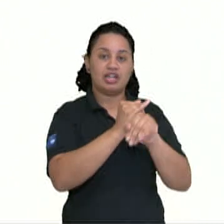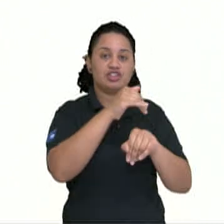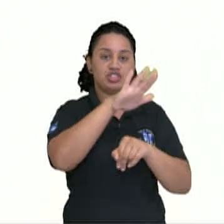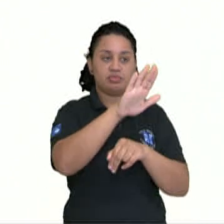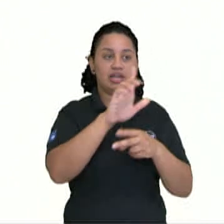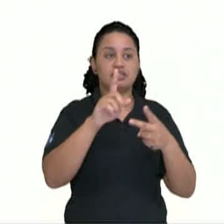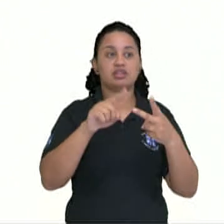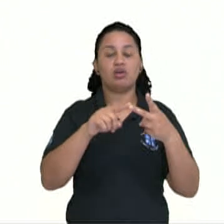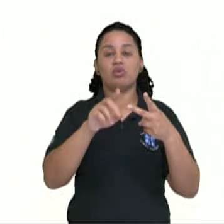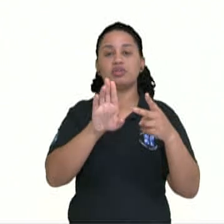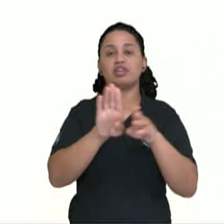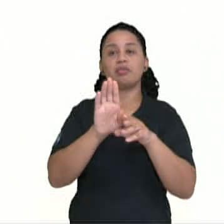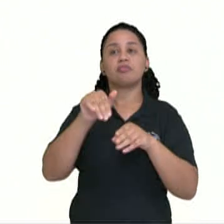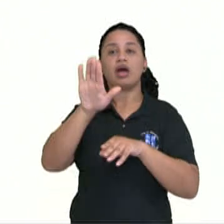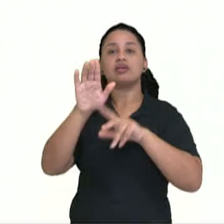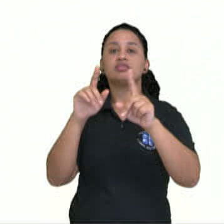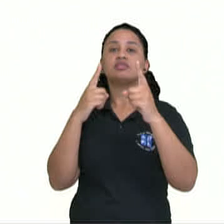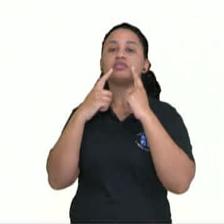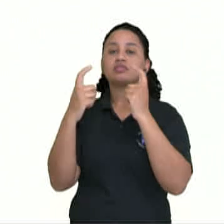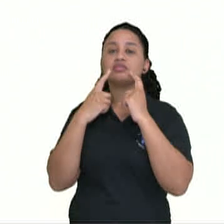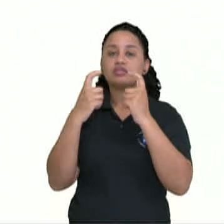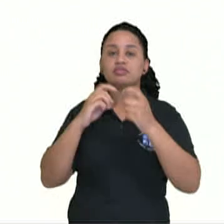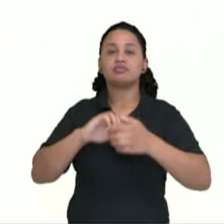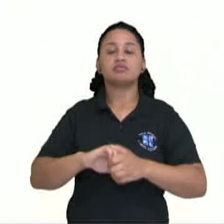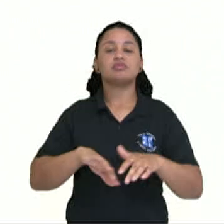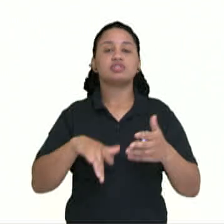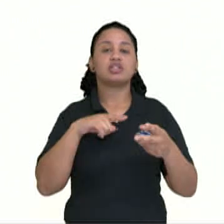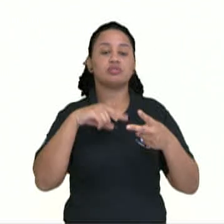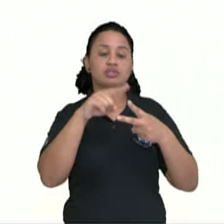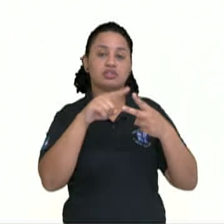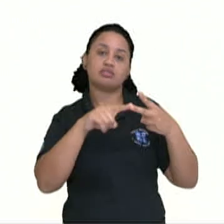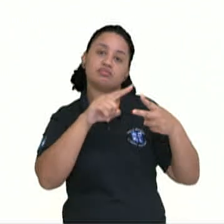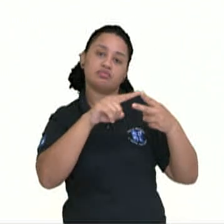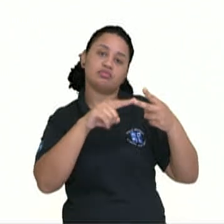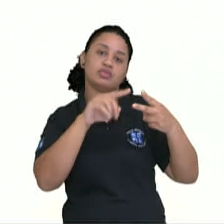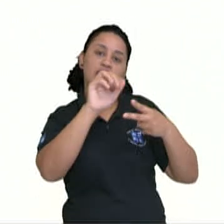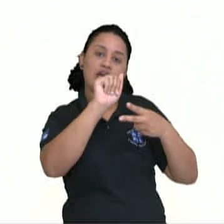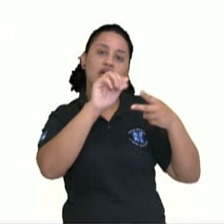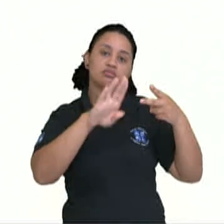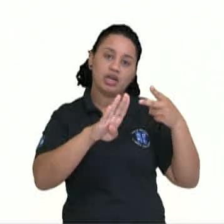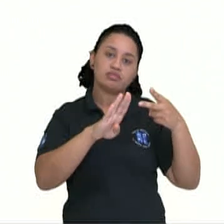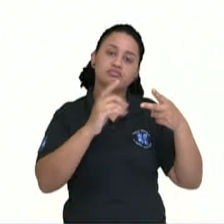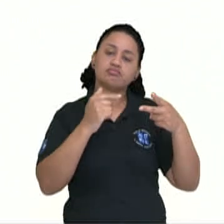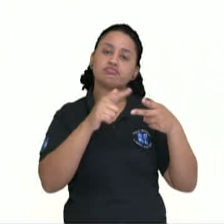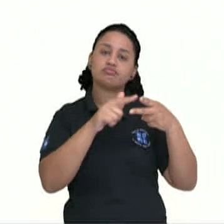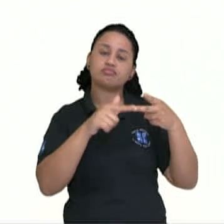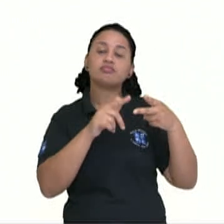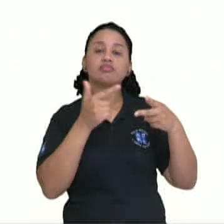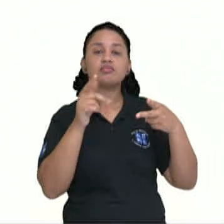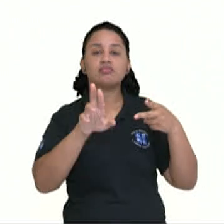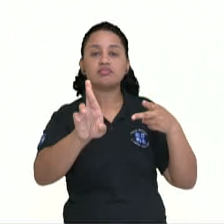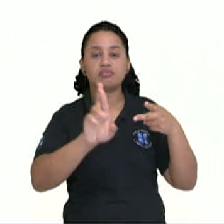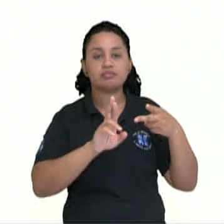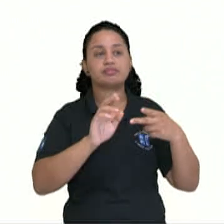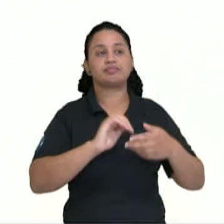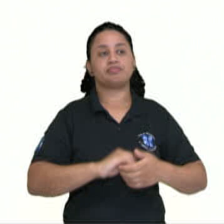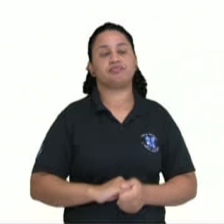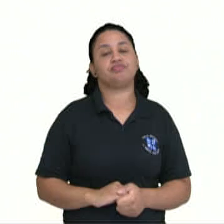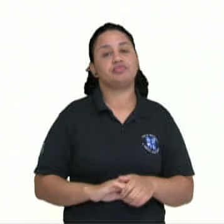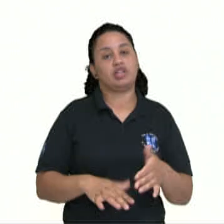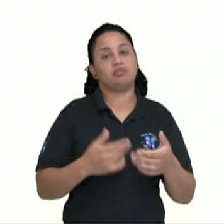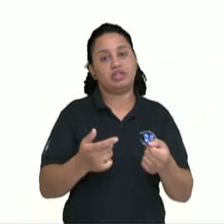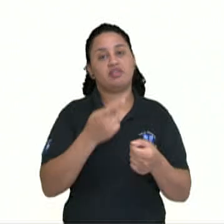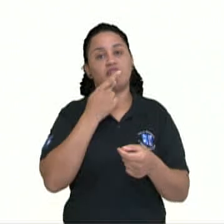das reclamações. Então, vocês têm duas questões aqui para responder. Então, você vai ter que